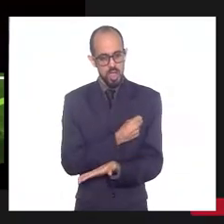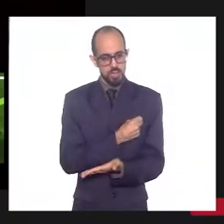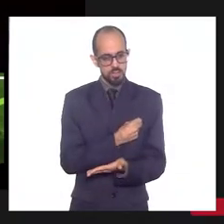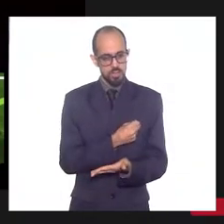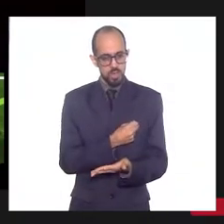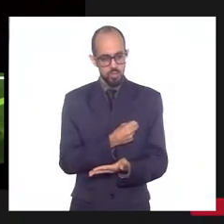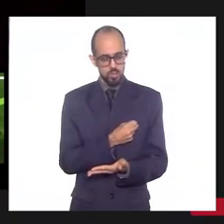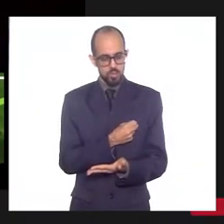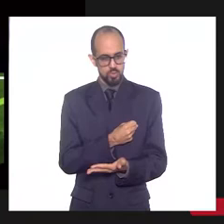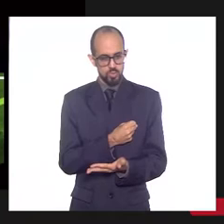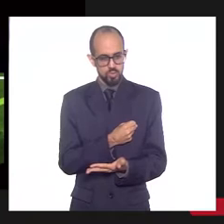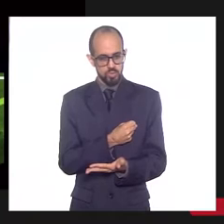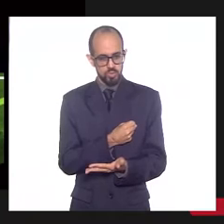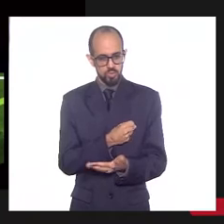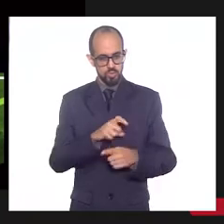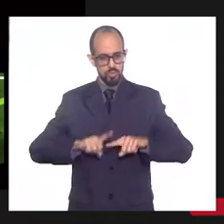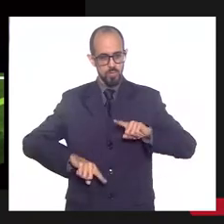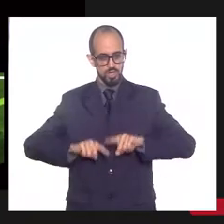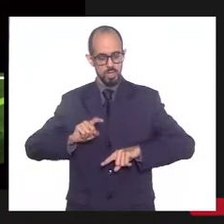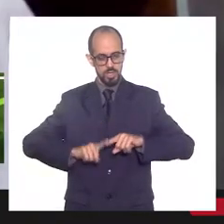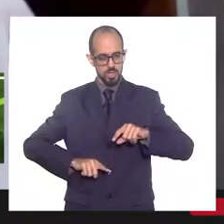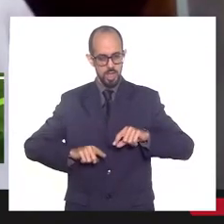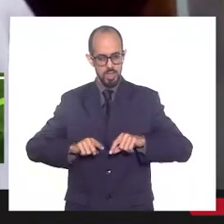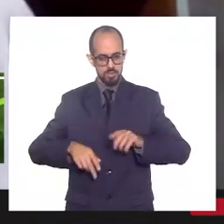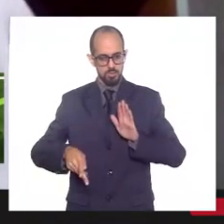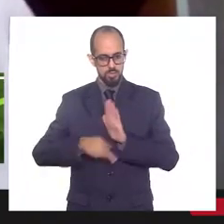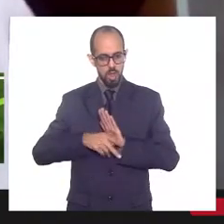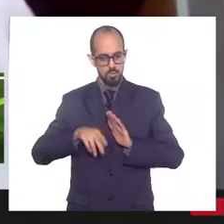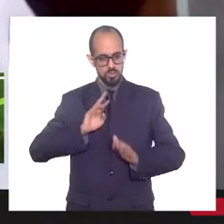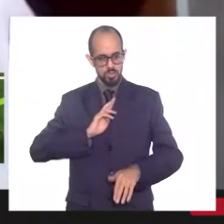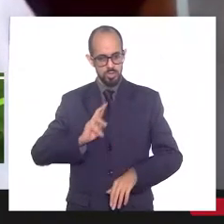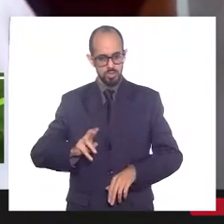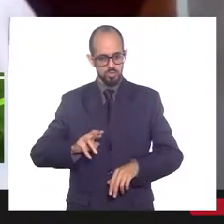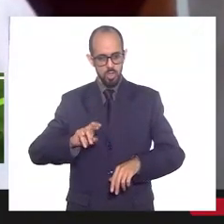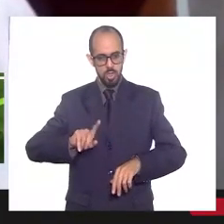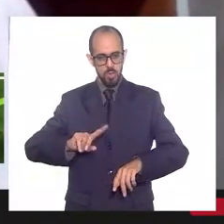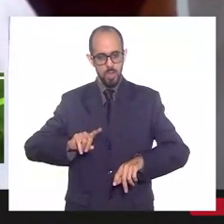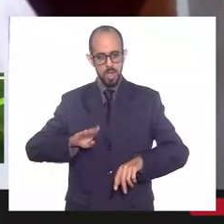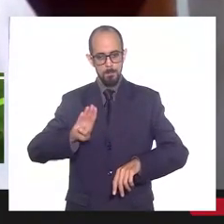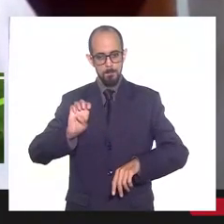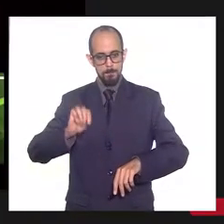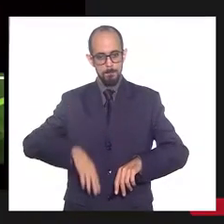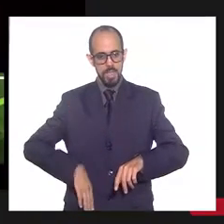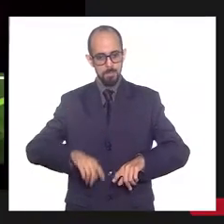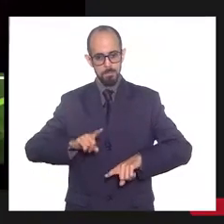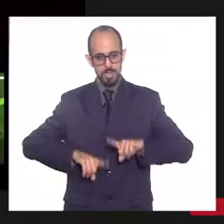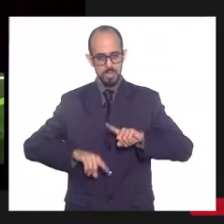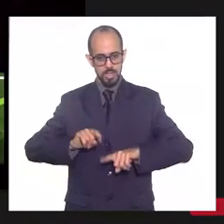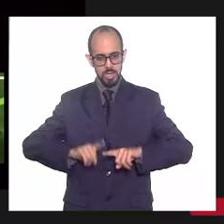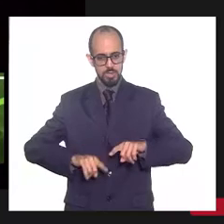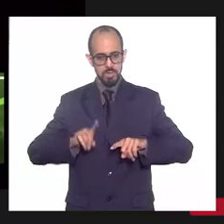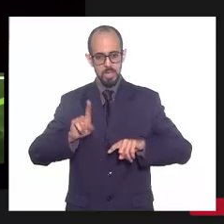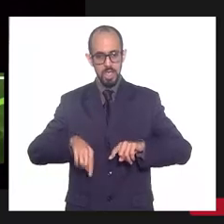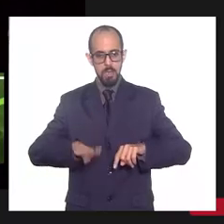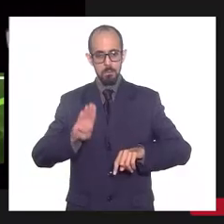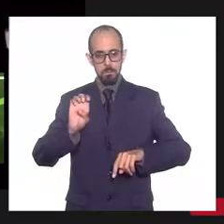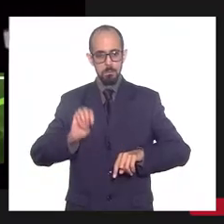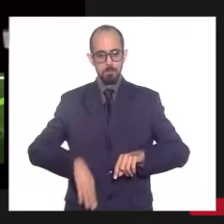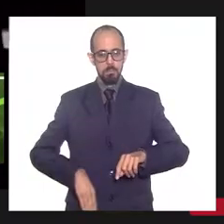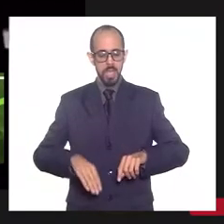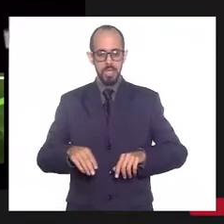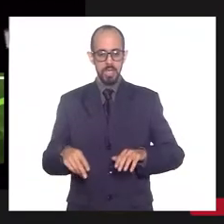assaltos religiosos né porque eu não foram não foram bens materiais que foram roubados foram bens e materiais